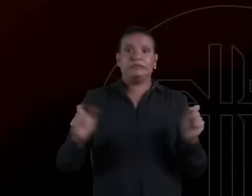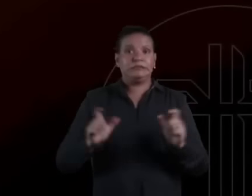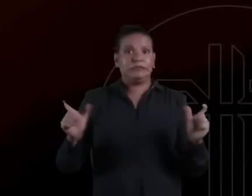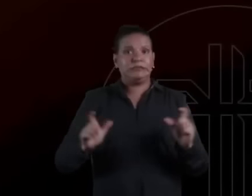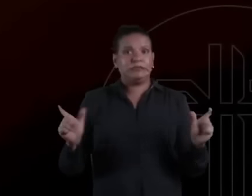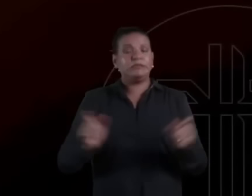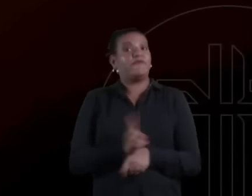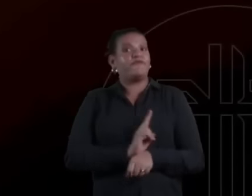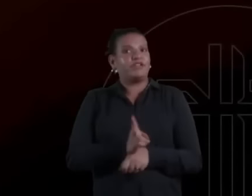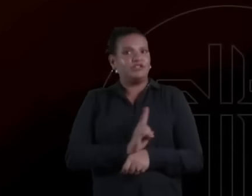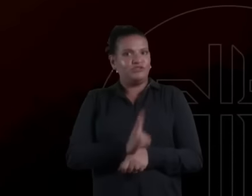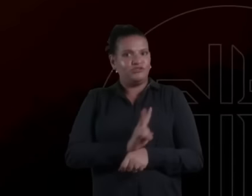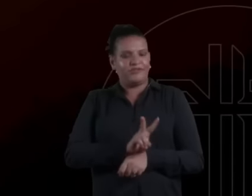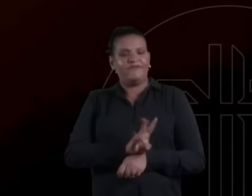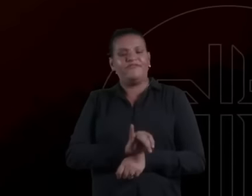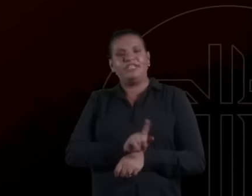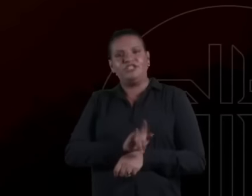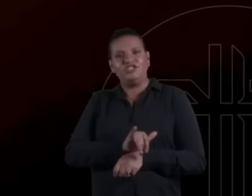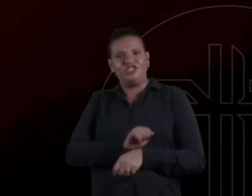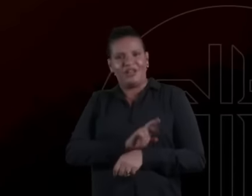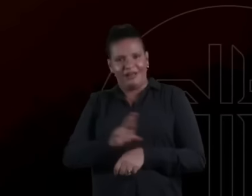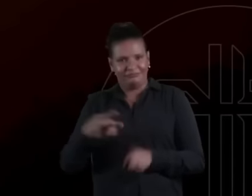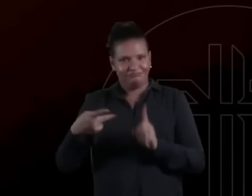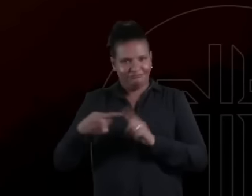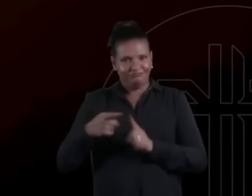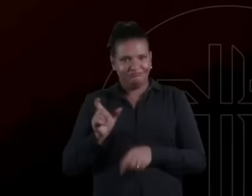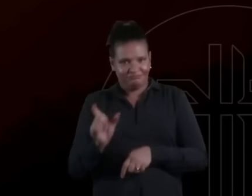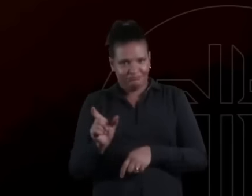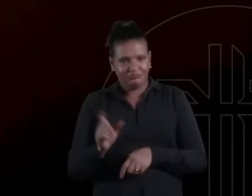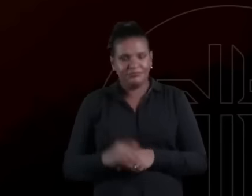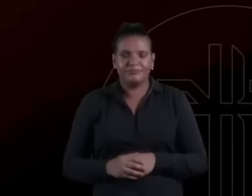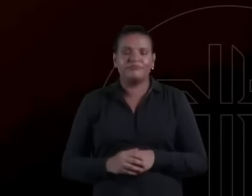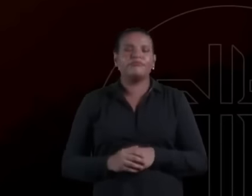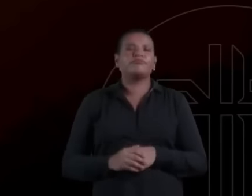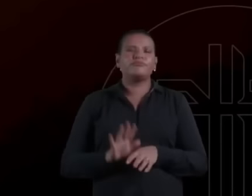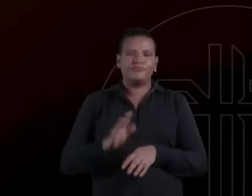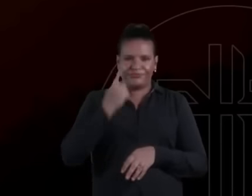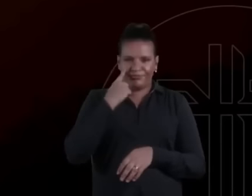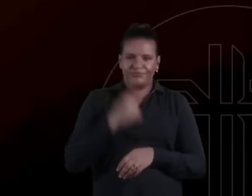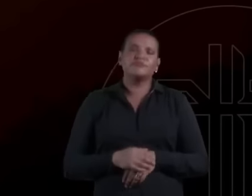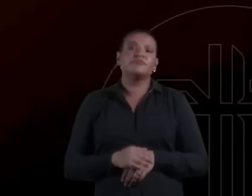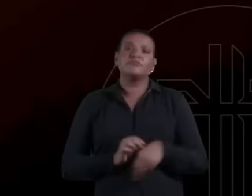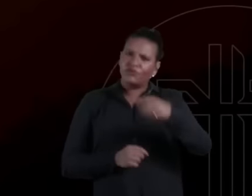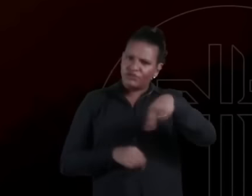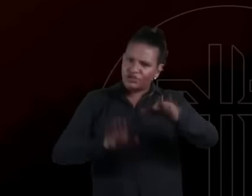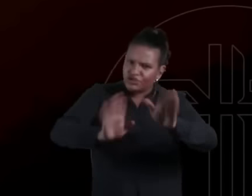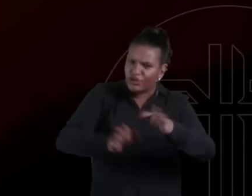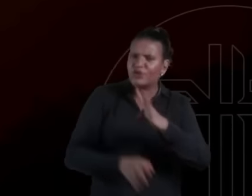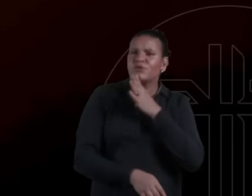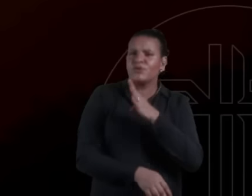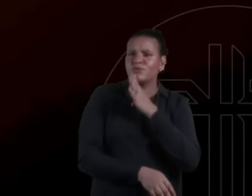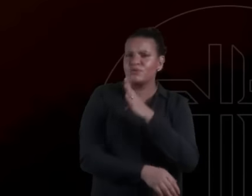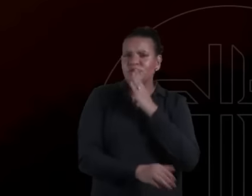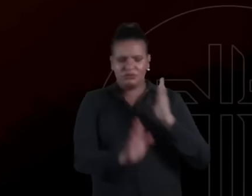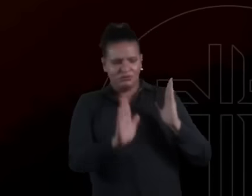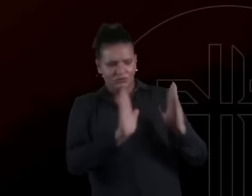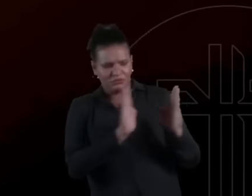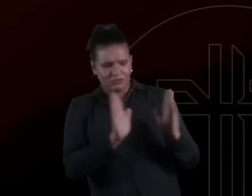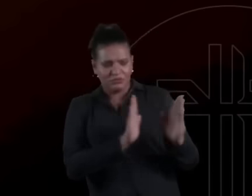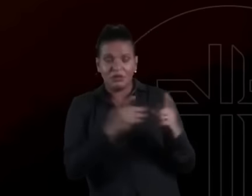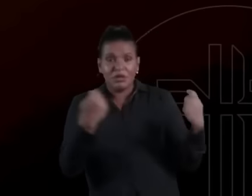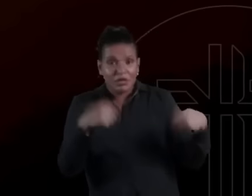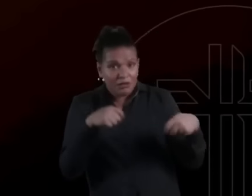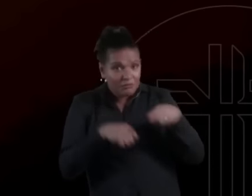assim e digo isto a vós outros que conheceis o tempo já é hora de vos